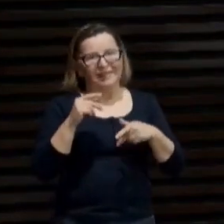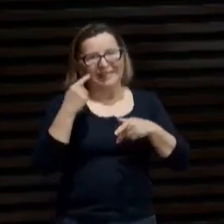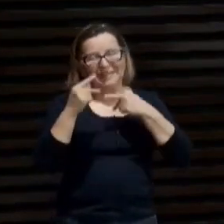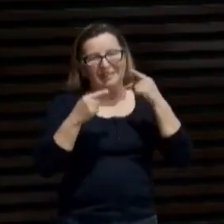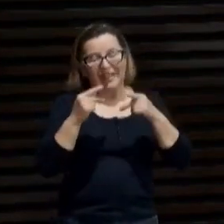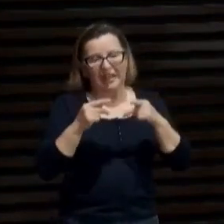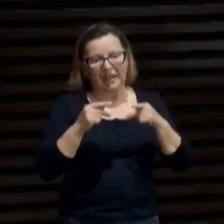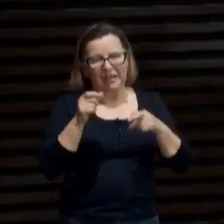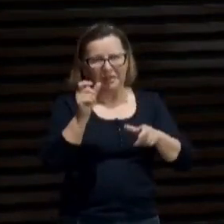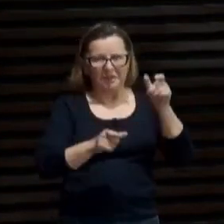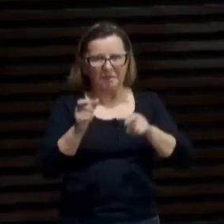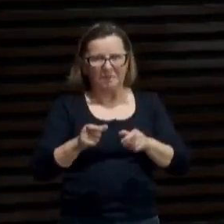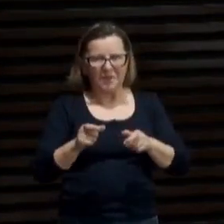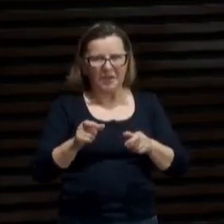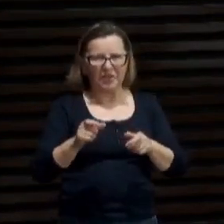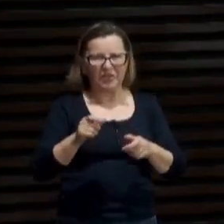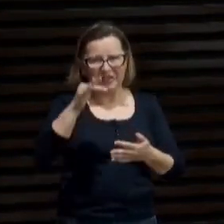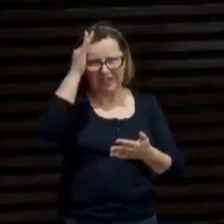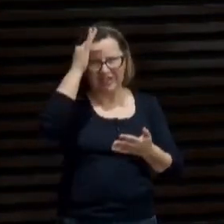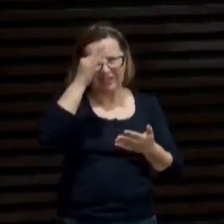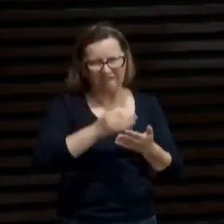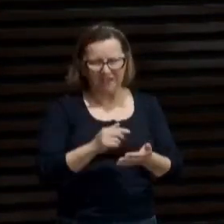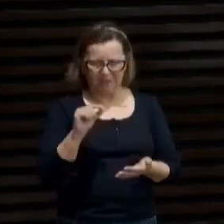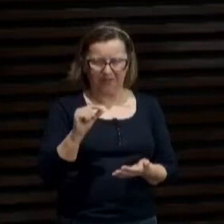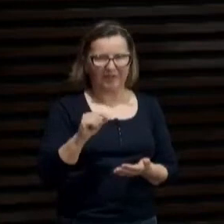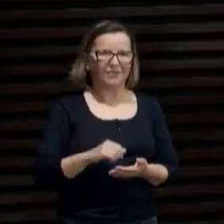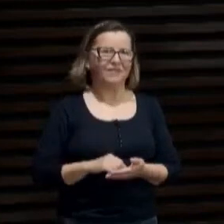meus amados, segundo a Bíblia, tem causa espiritual.